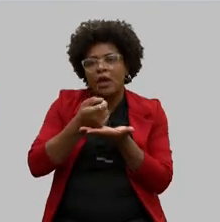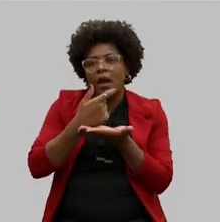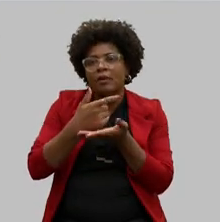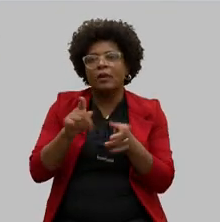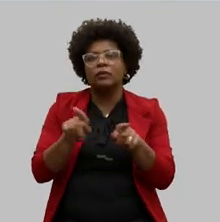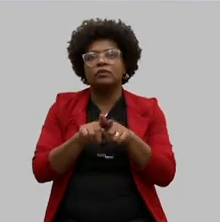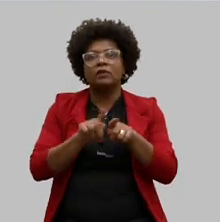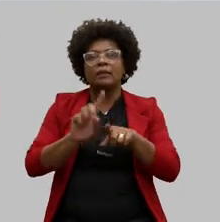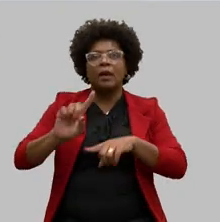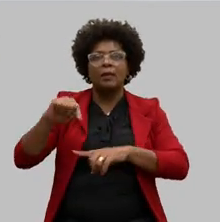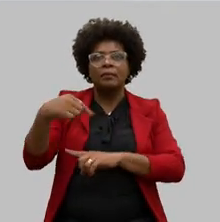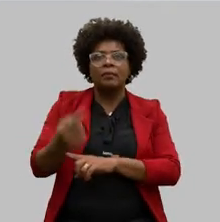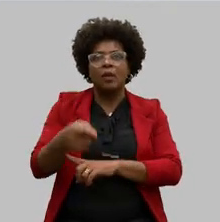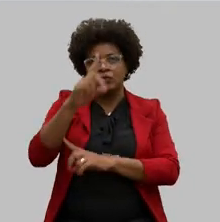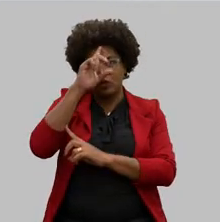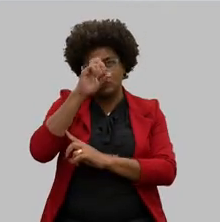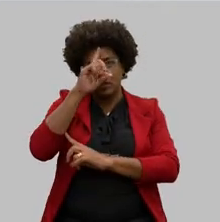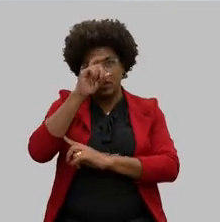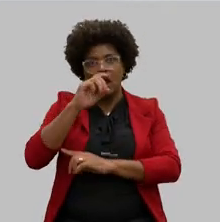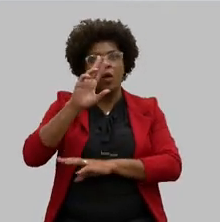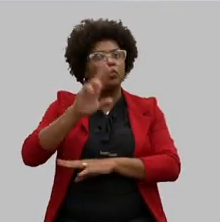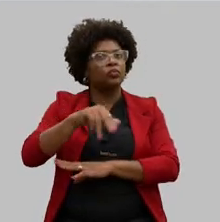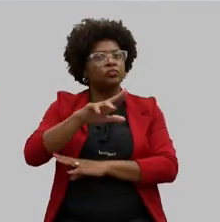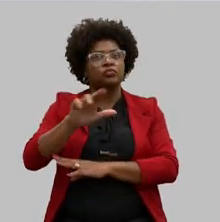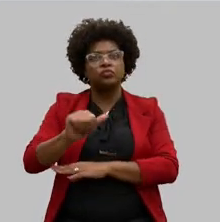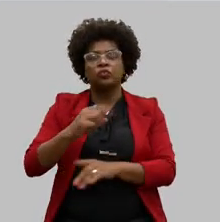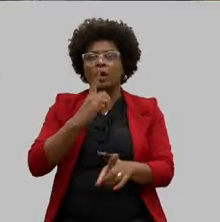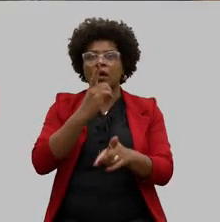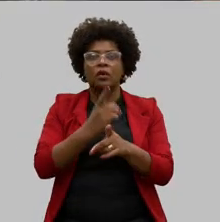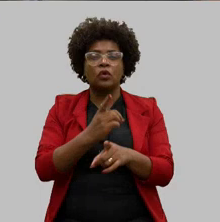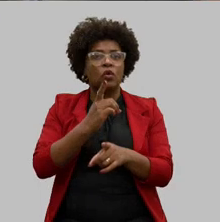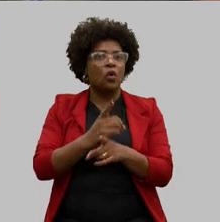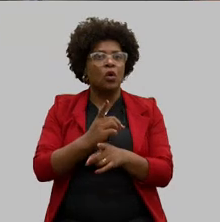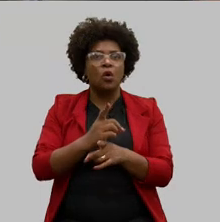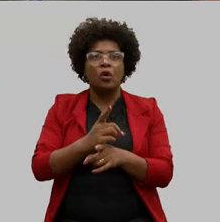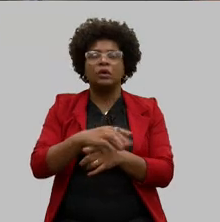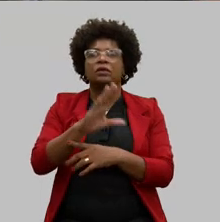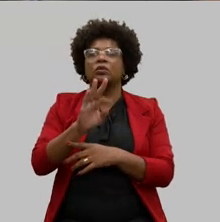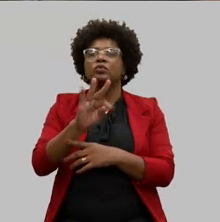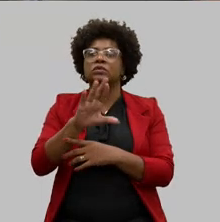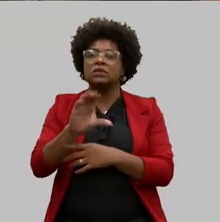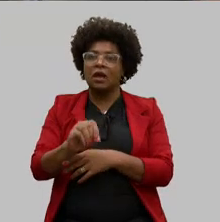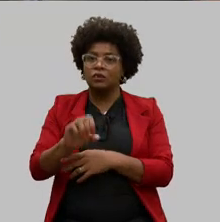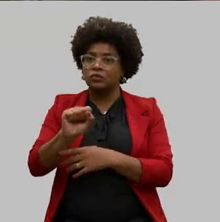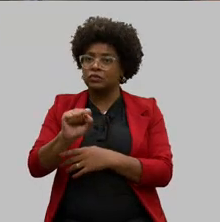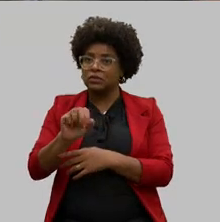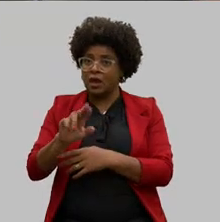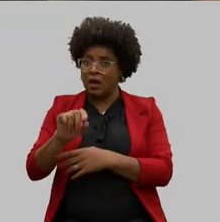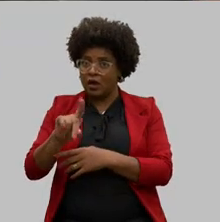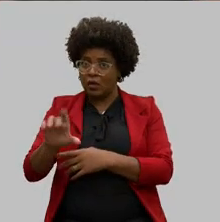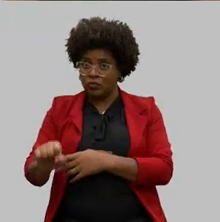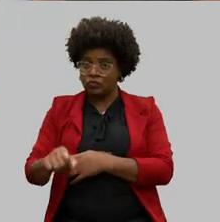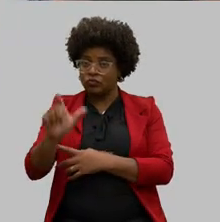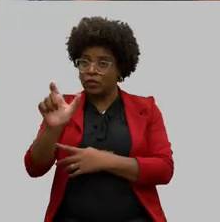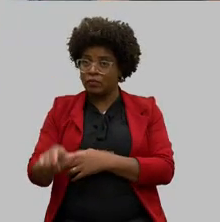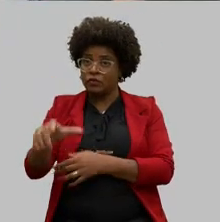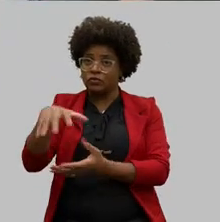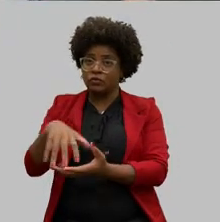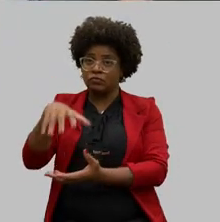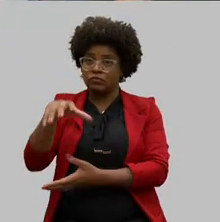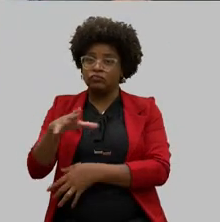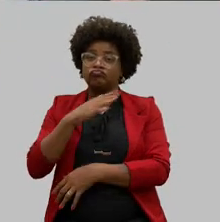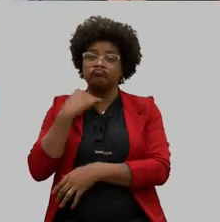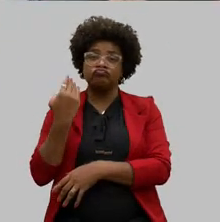hospitalar nunca acha no Centro de Saúde o idoso morre porque ele não tem dinheiro